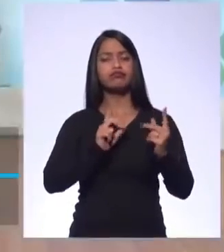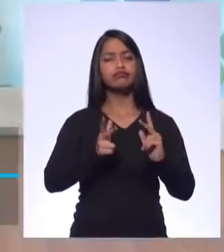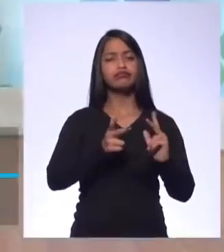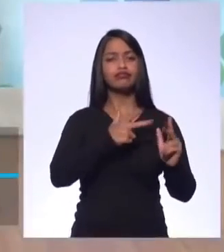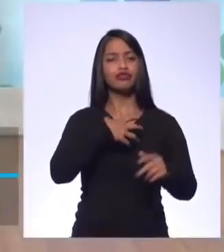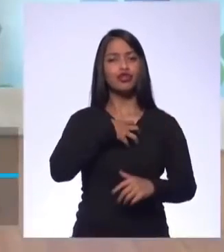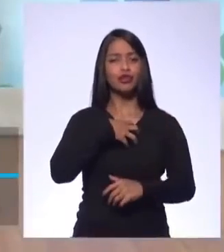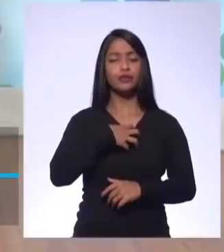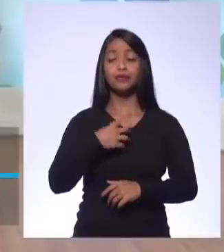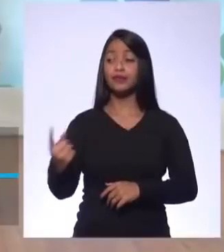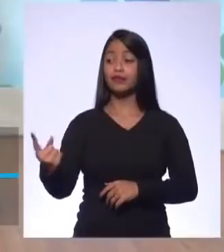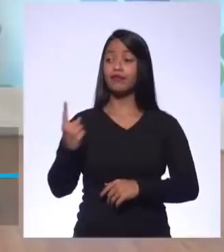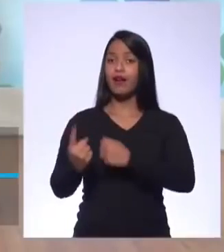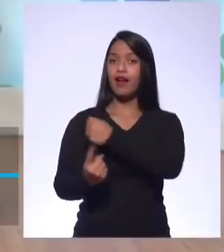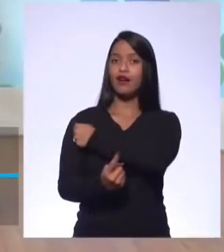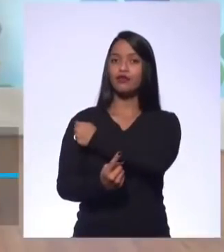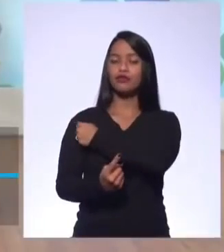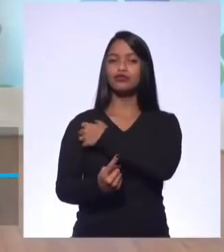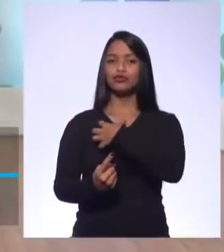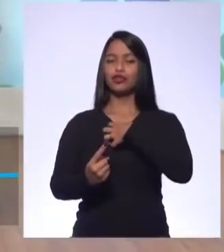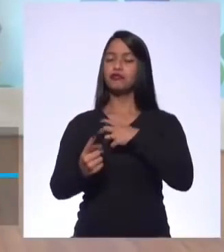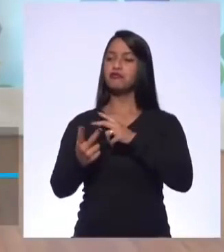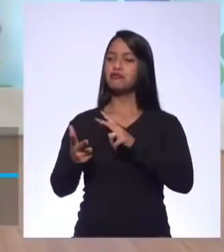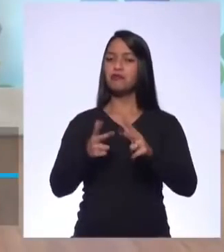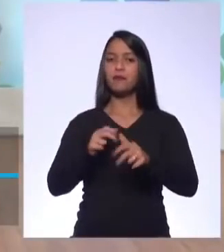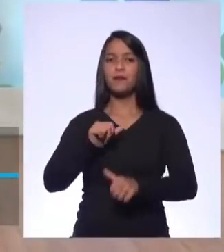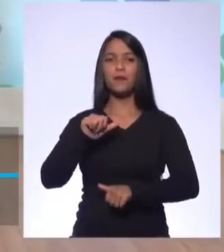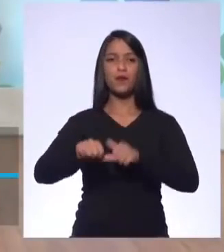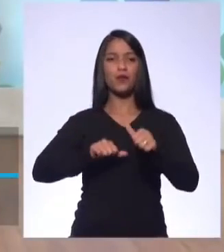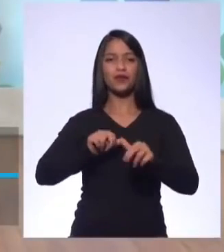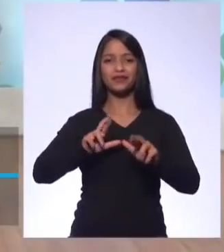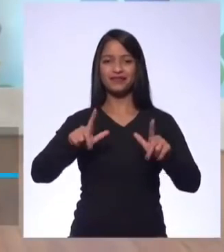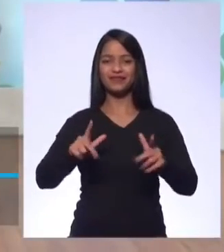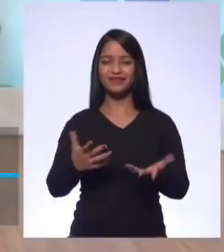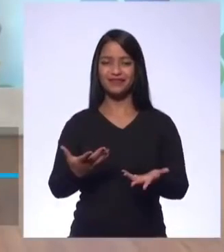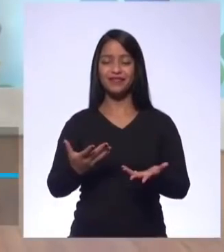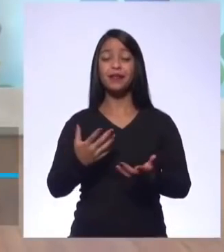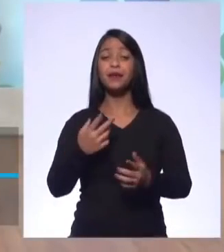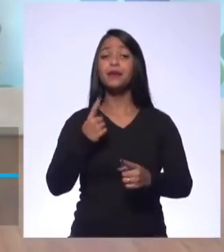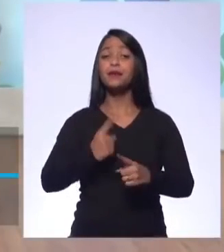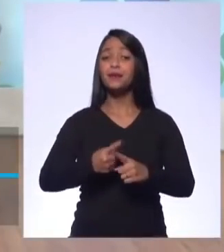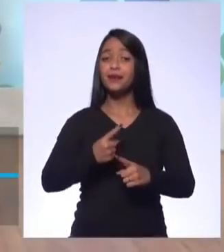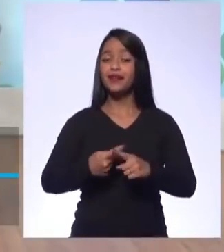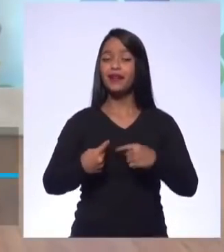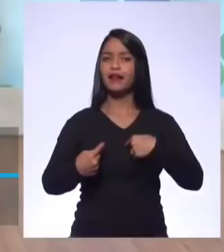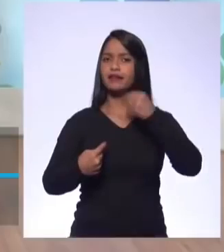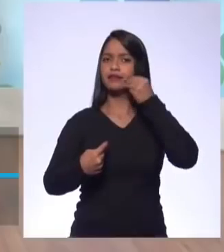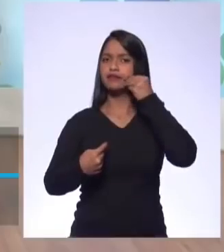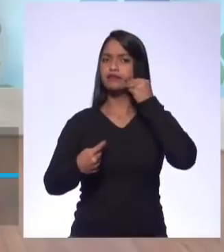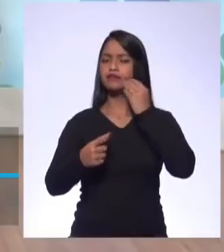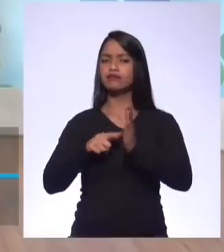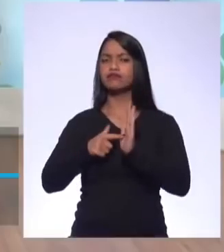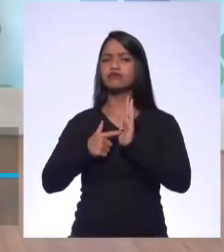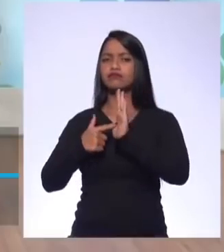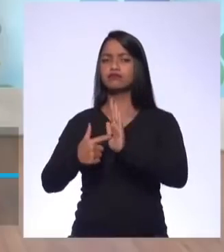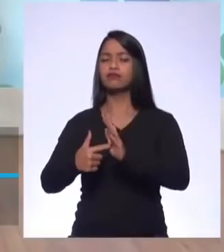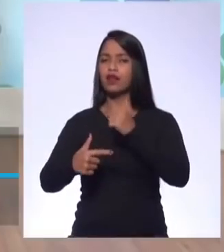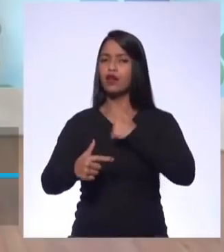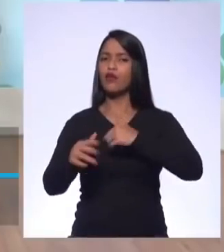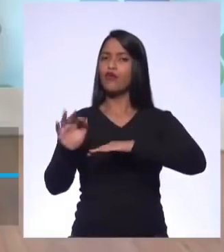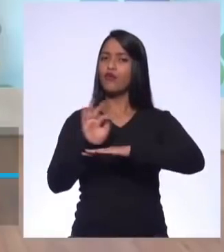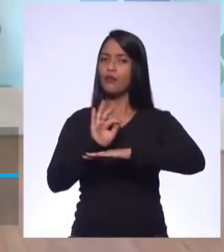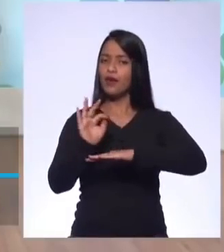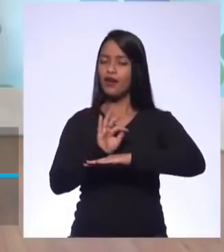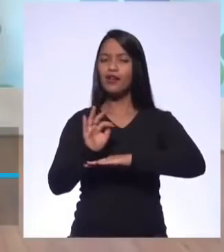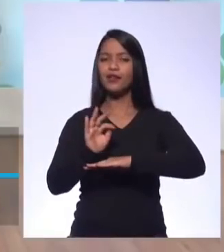aluno presente, muda também, porque você está tentando passar para o aluno essa formalidade, de repente, que tende a ter uma conversa.